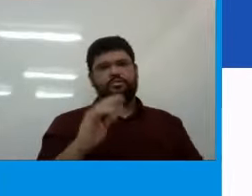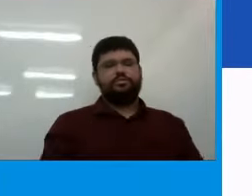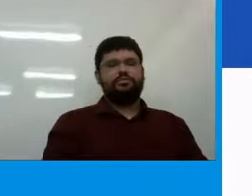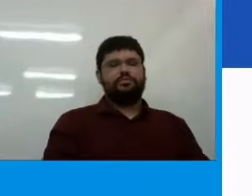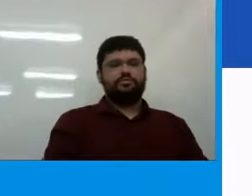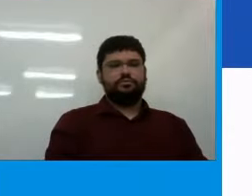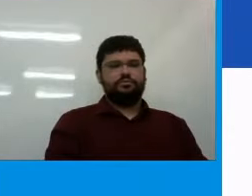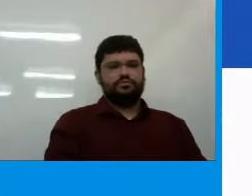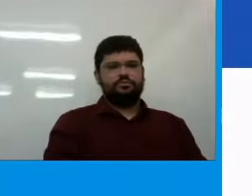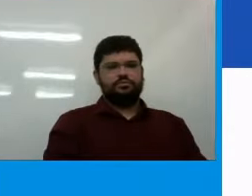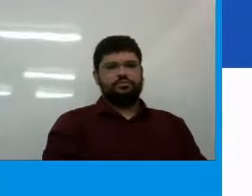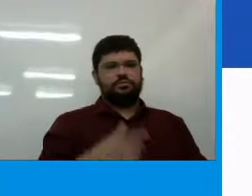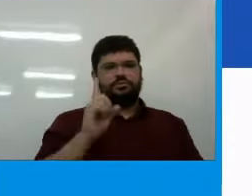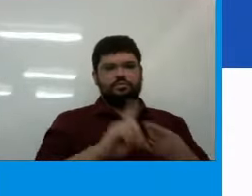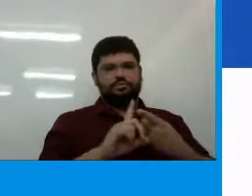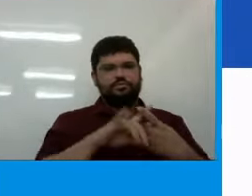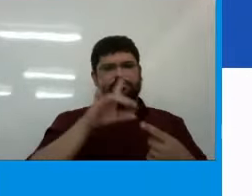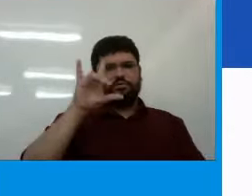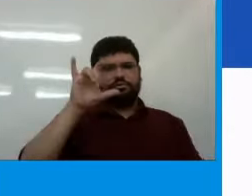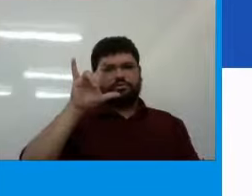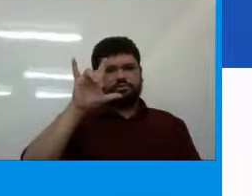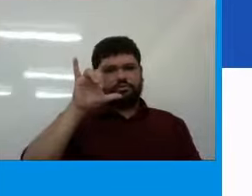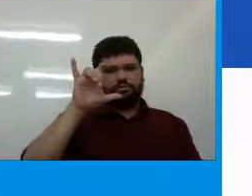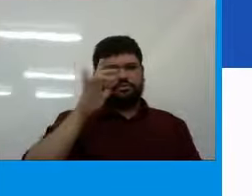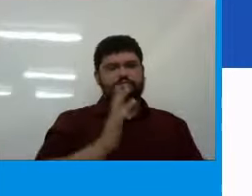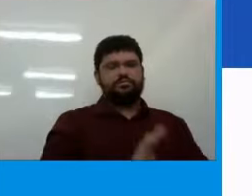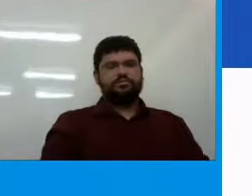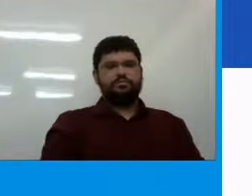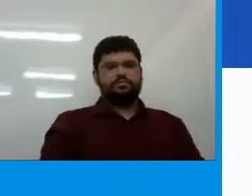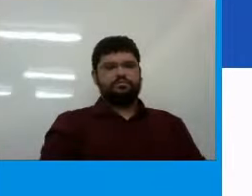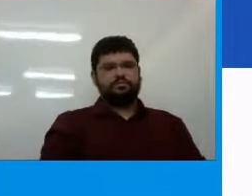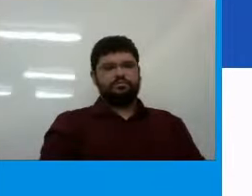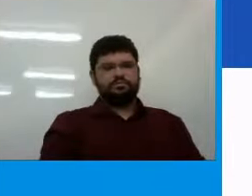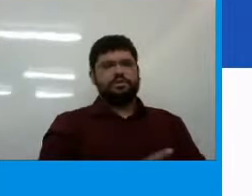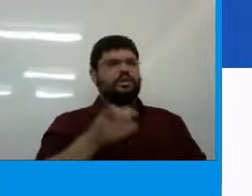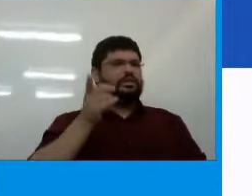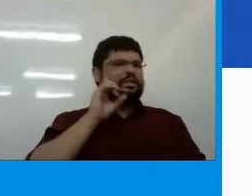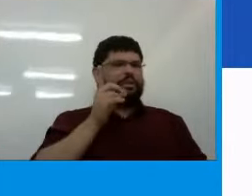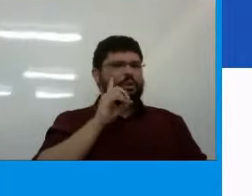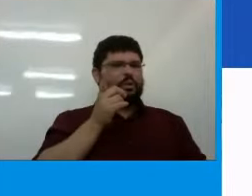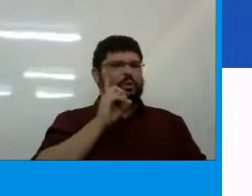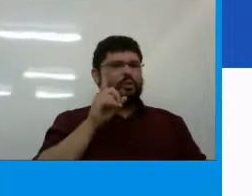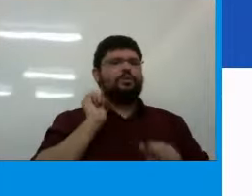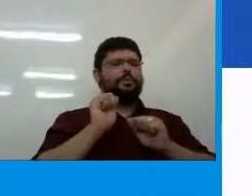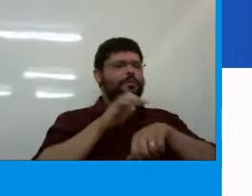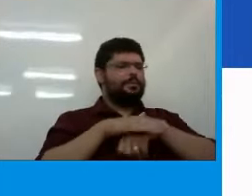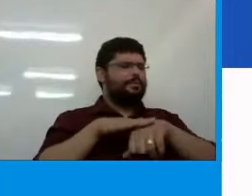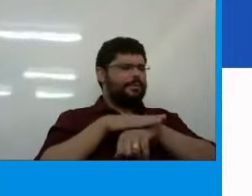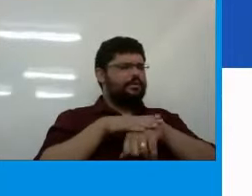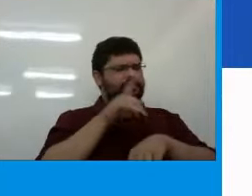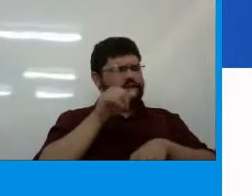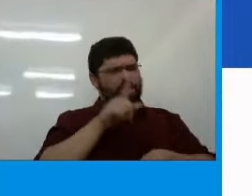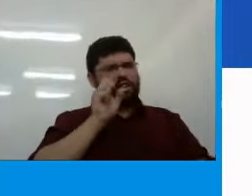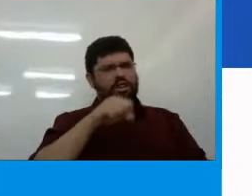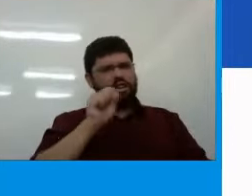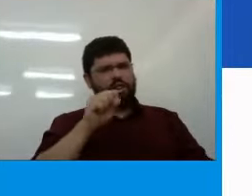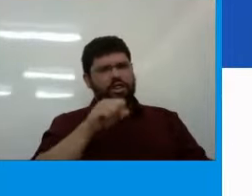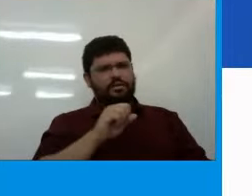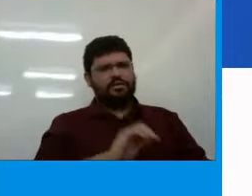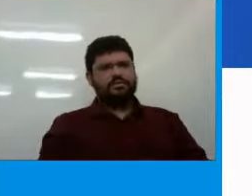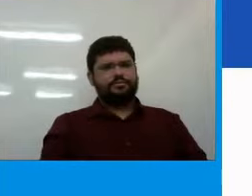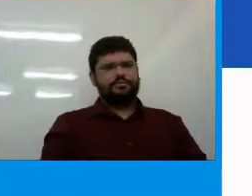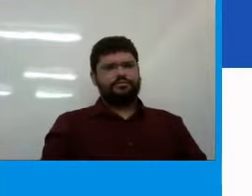franciscodantas@uern, o meu Instagram, chicodantasbr, eu acesso diariamente lá, a gente pode conversar no chat, se for alguma coisa mais